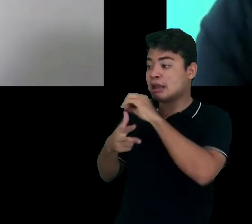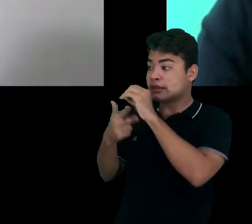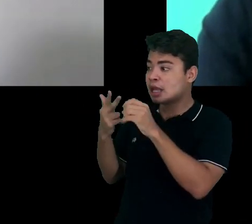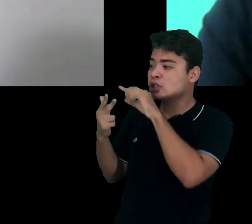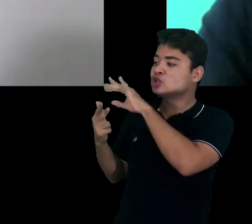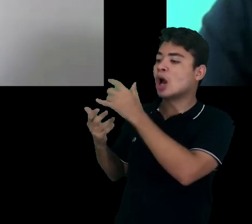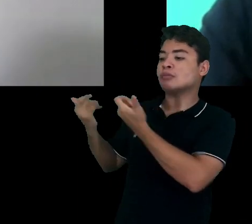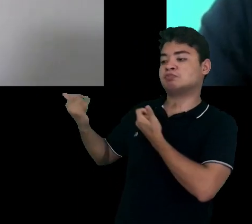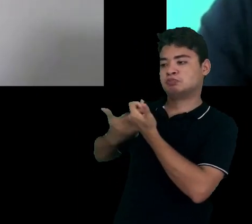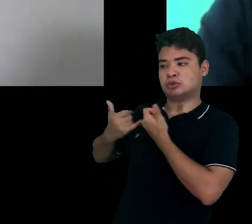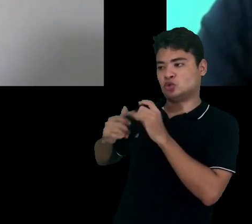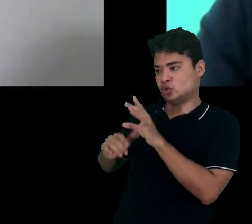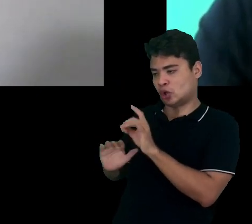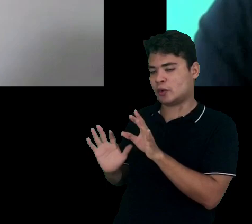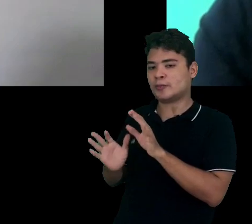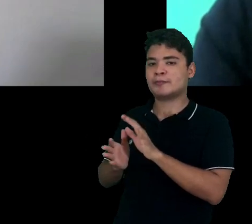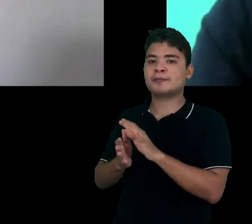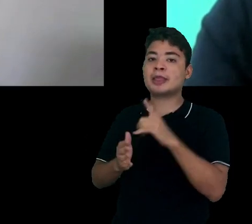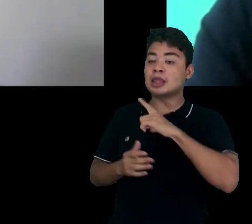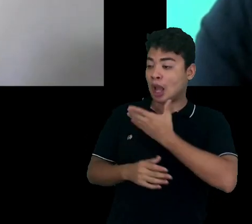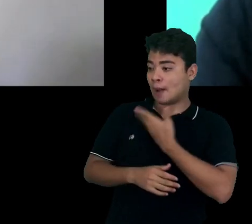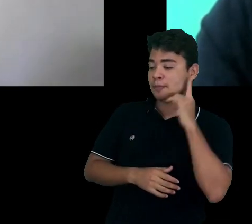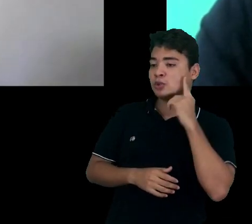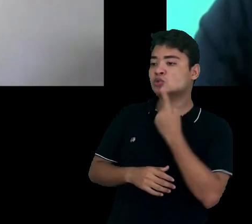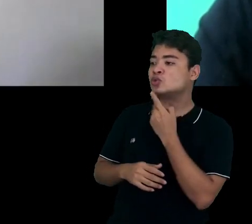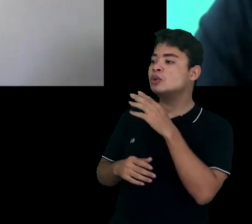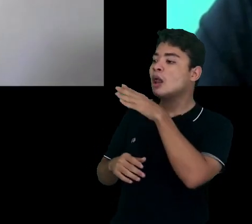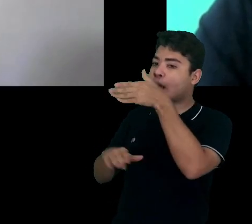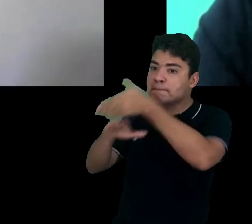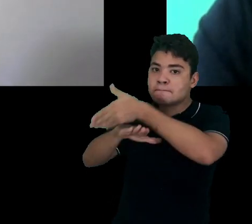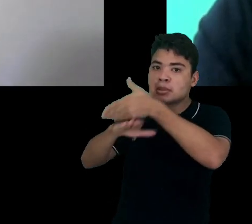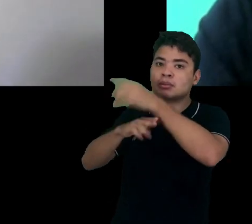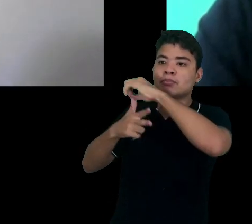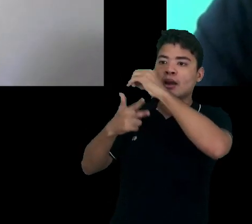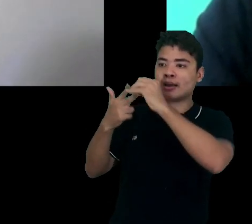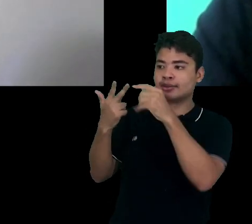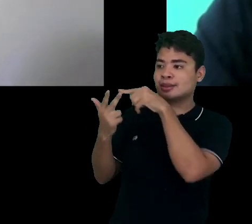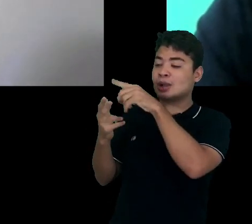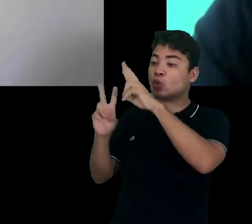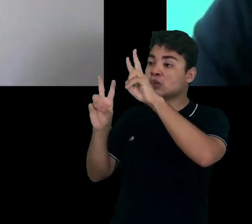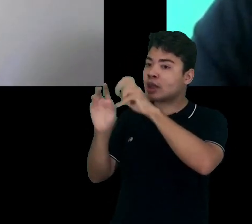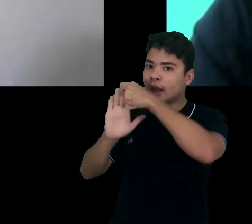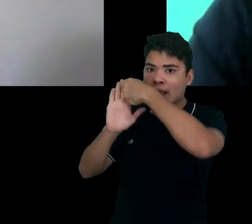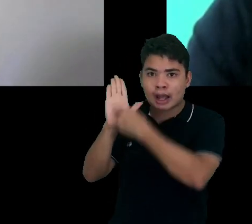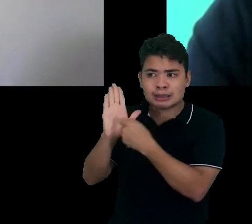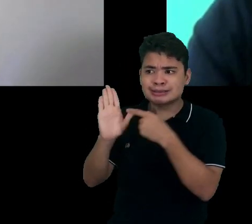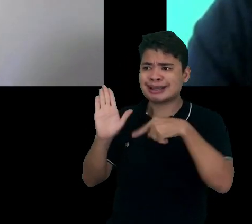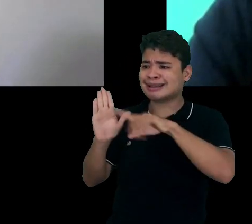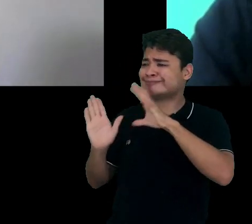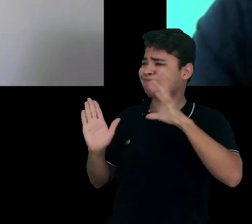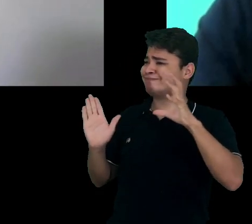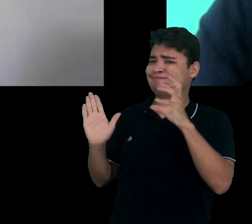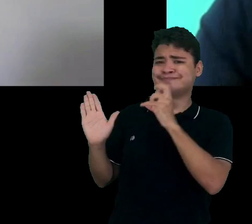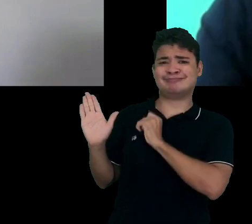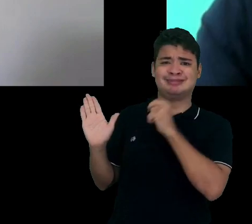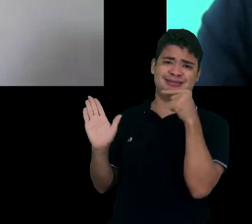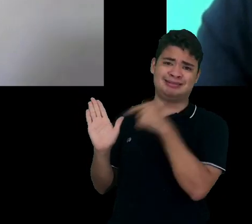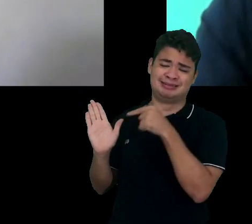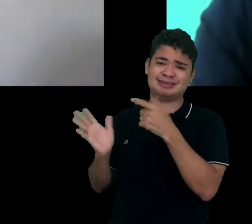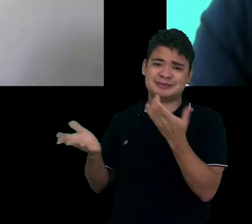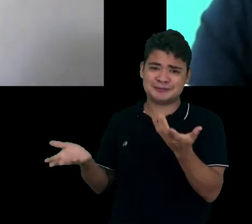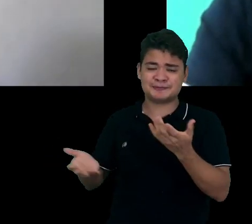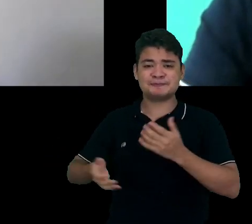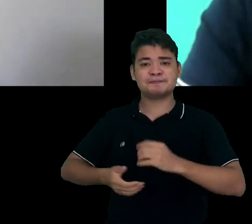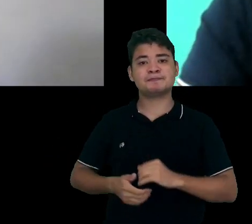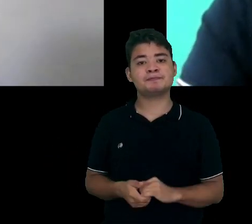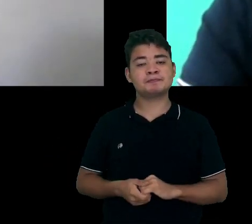sabendo. Ah, E eu sim. tive amigos surdos que participaram desse Enem que amaram o tema. Uau, que